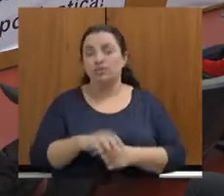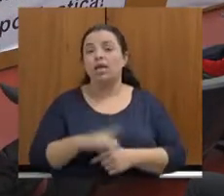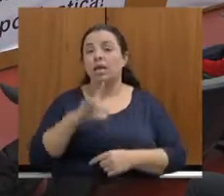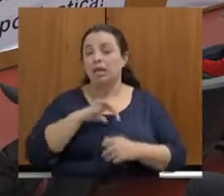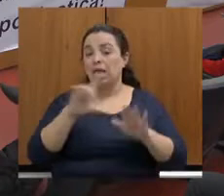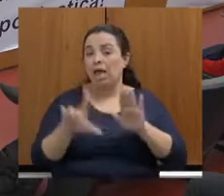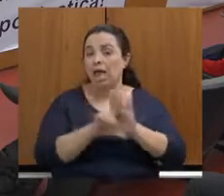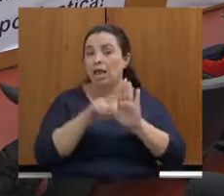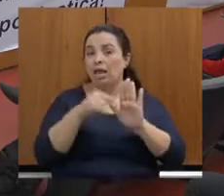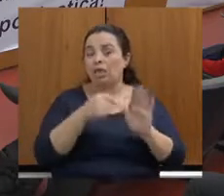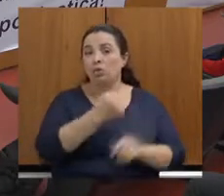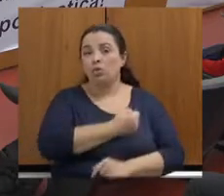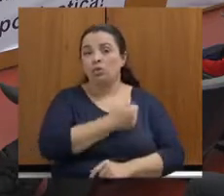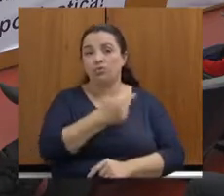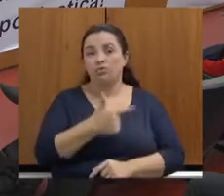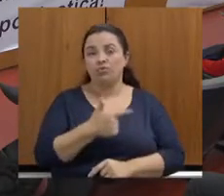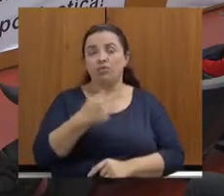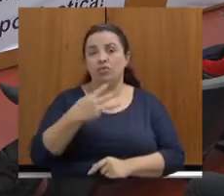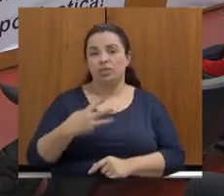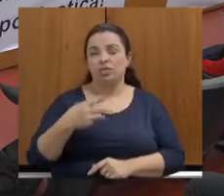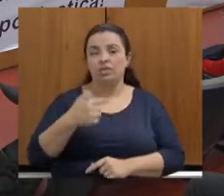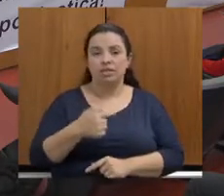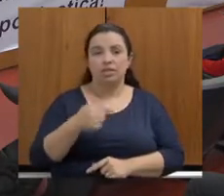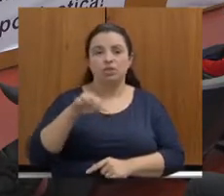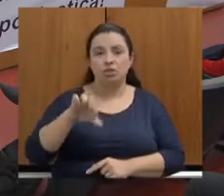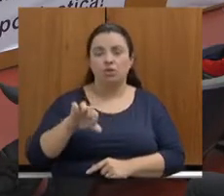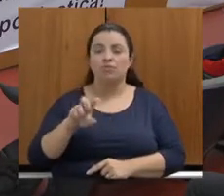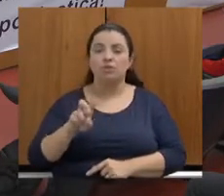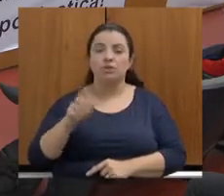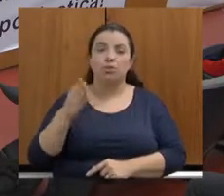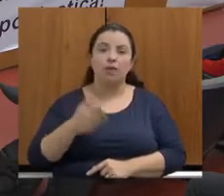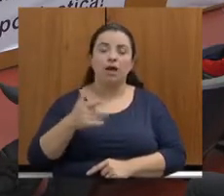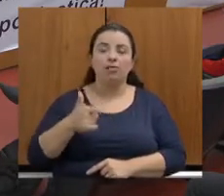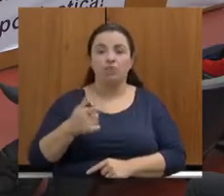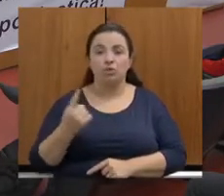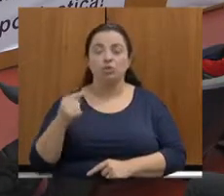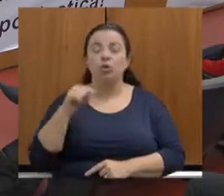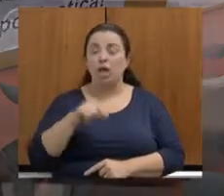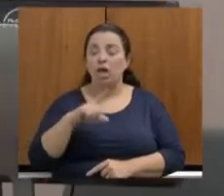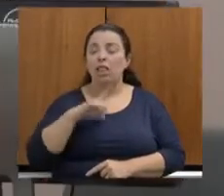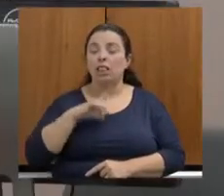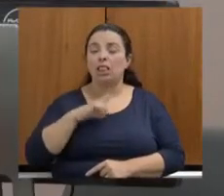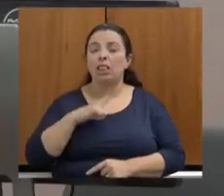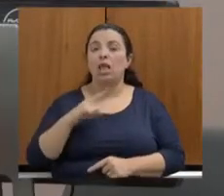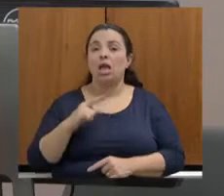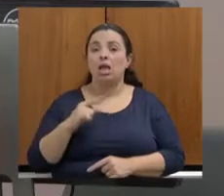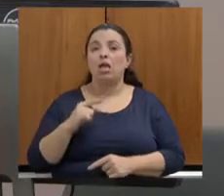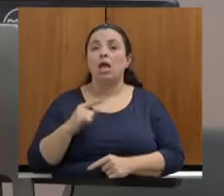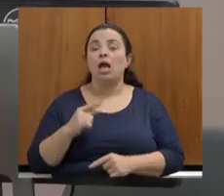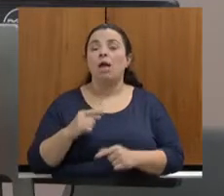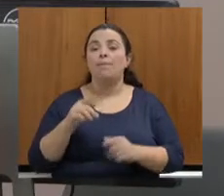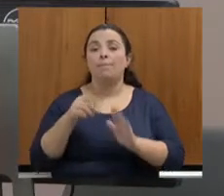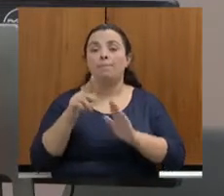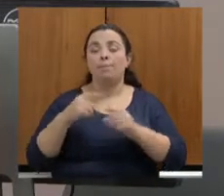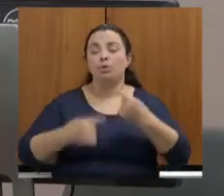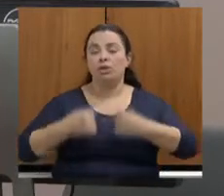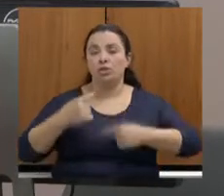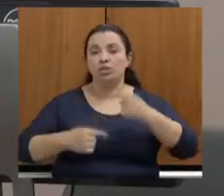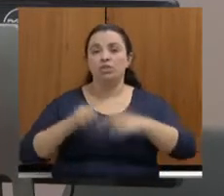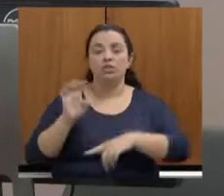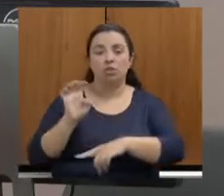nº 2379 5/21 que institui a política estadual dos atingidos por